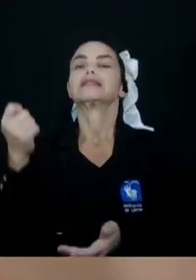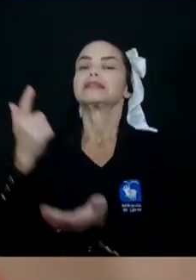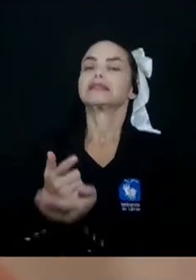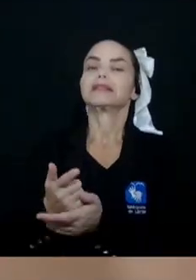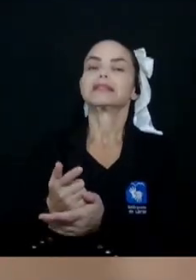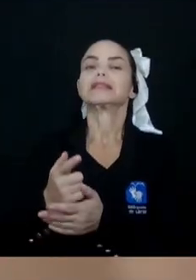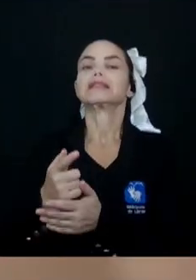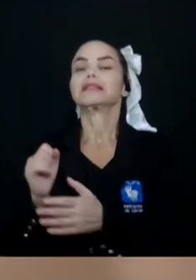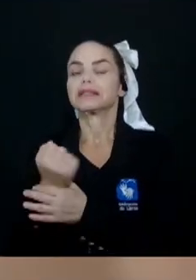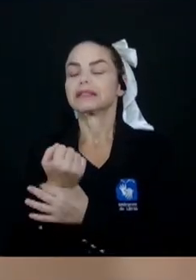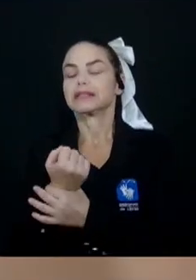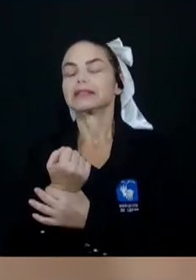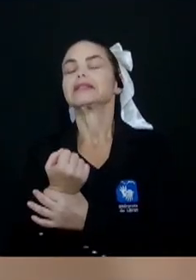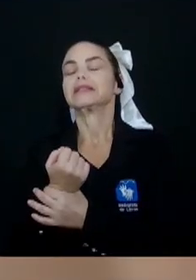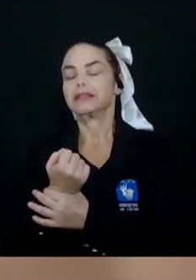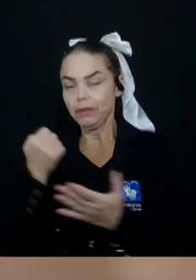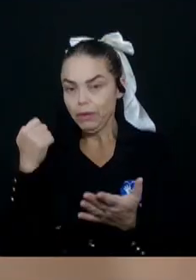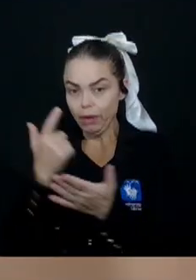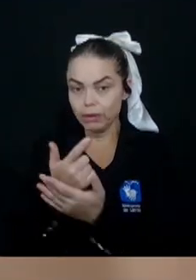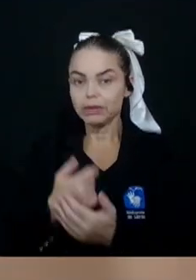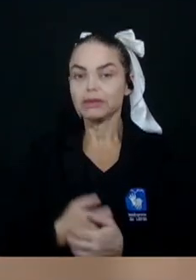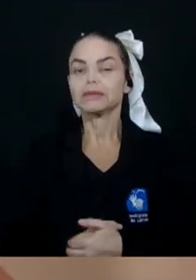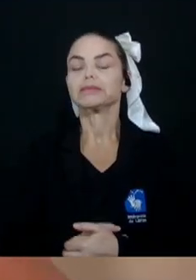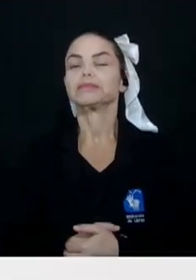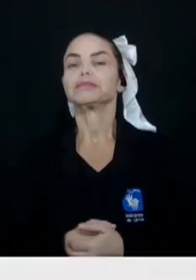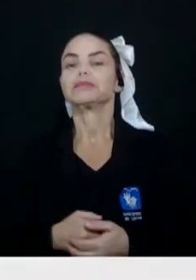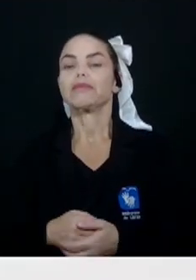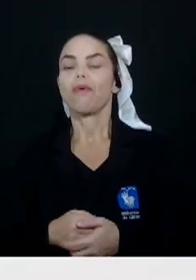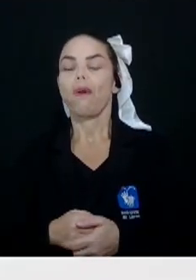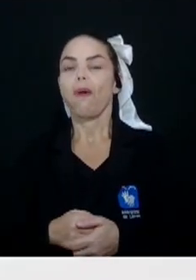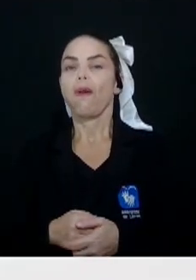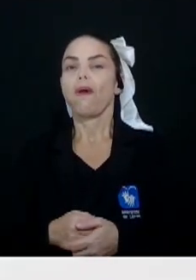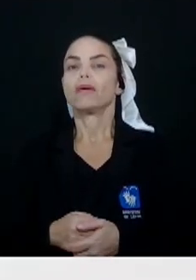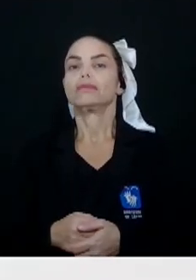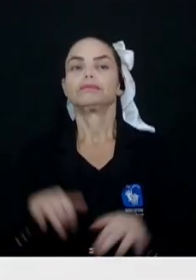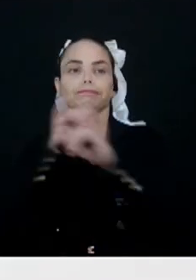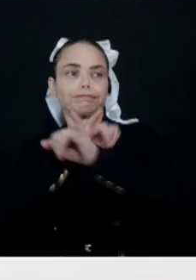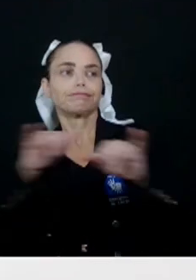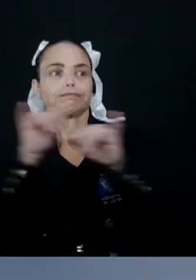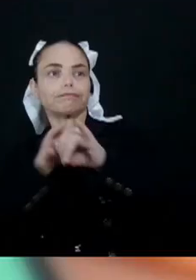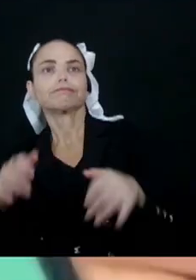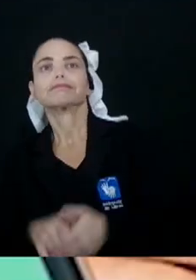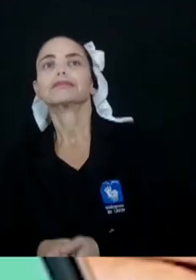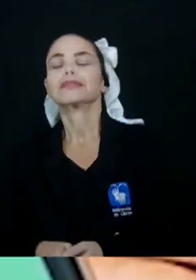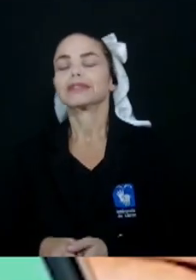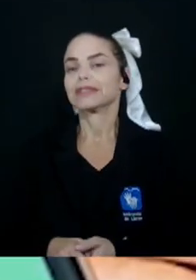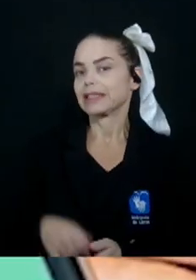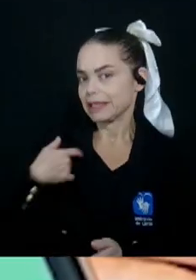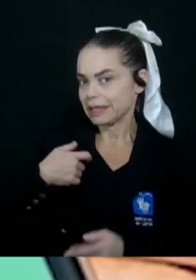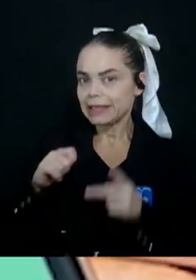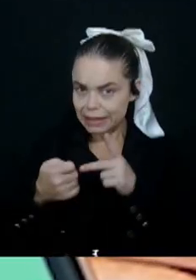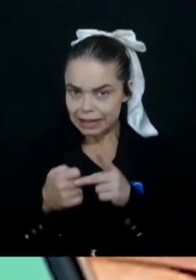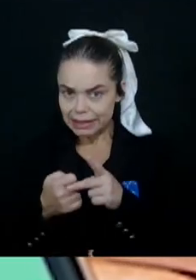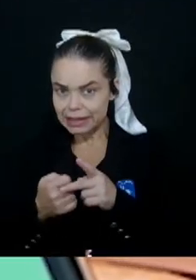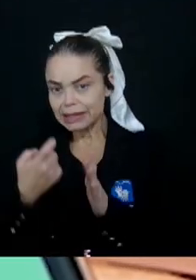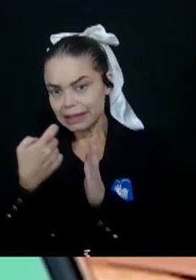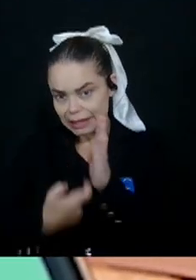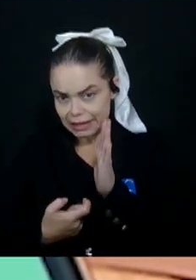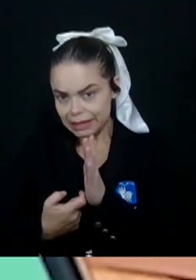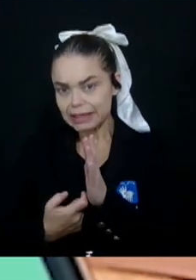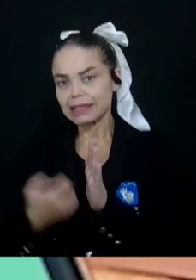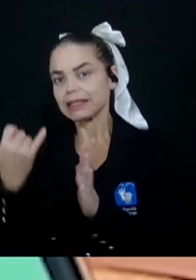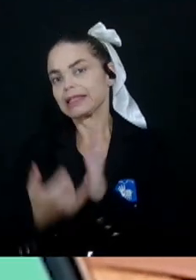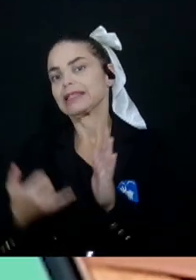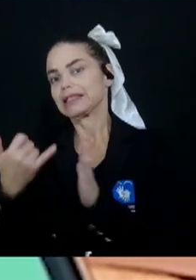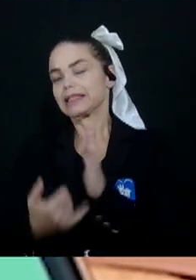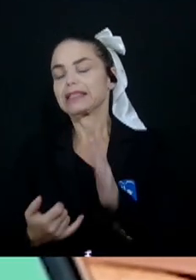de pagamentos. Os boatos que sempre surgem o Pix vai ser taxado, vai ter um imposto no Pix. O